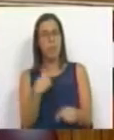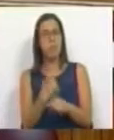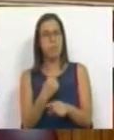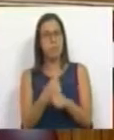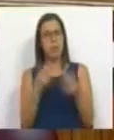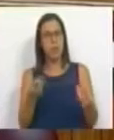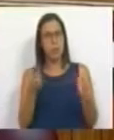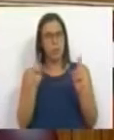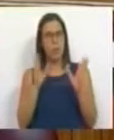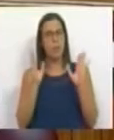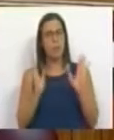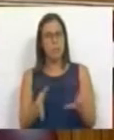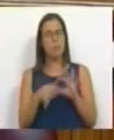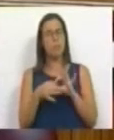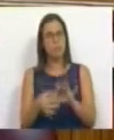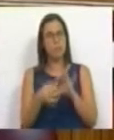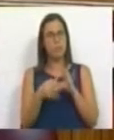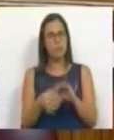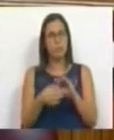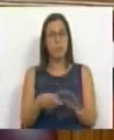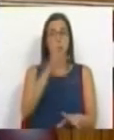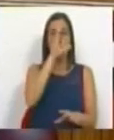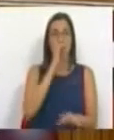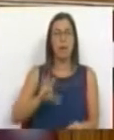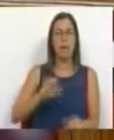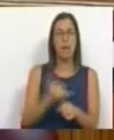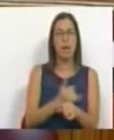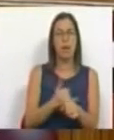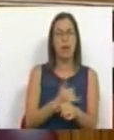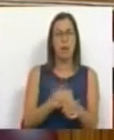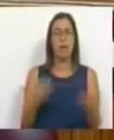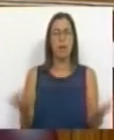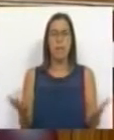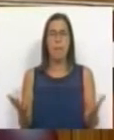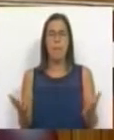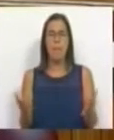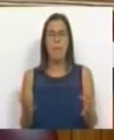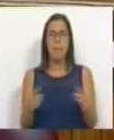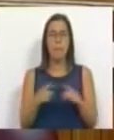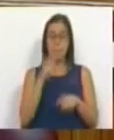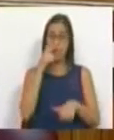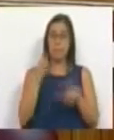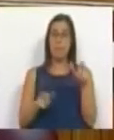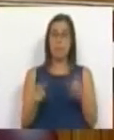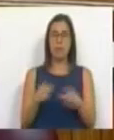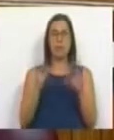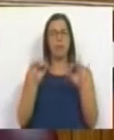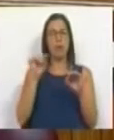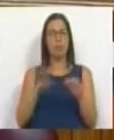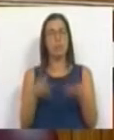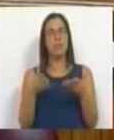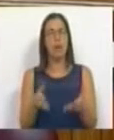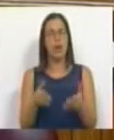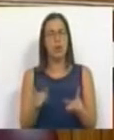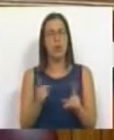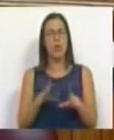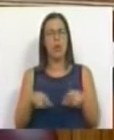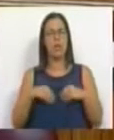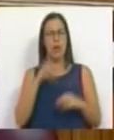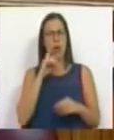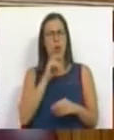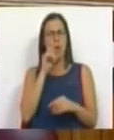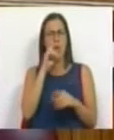também se disponibilize para cooperar com o Governo Regional para que as populações sejam prontamente socorridas. Não é